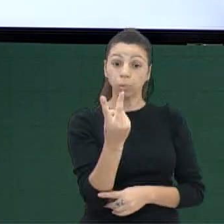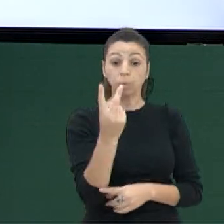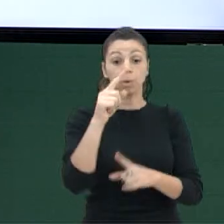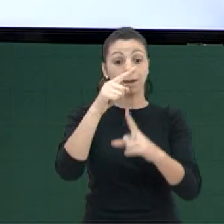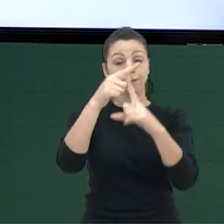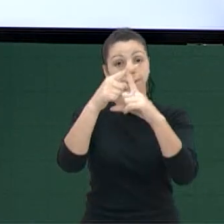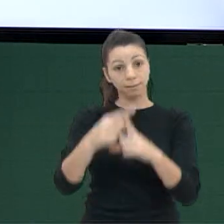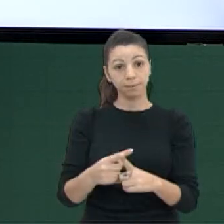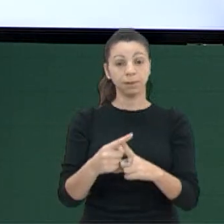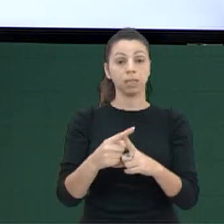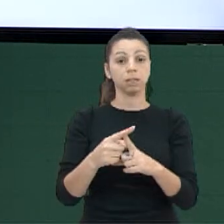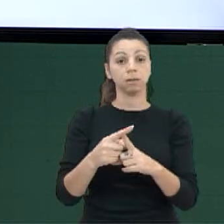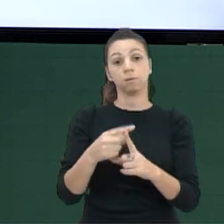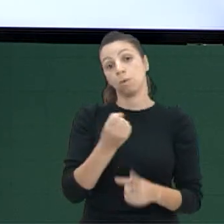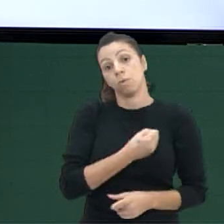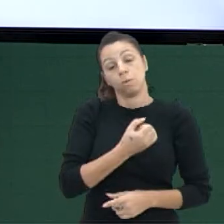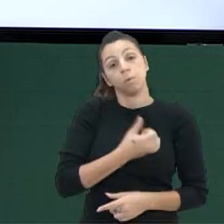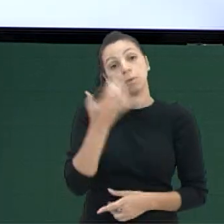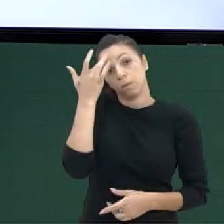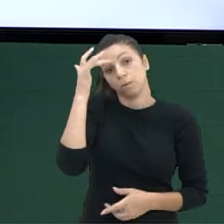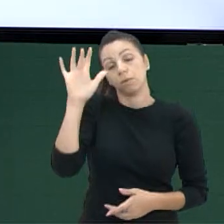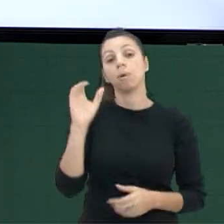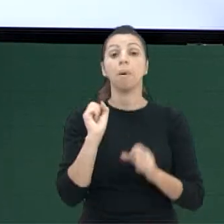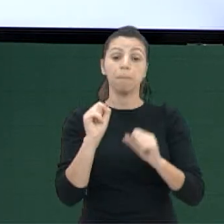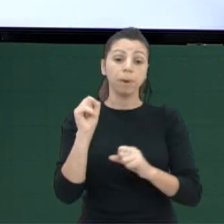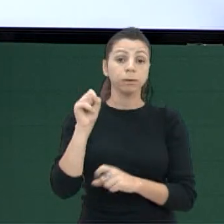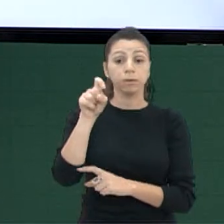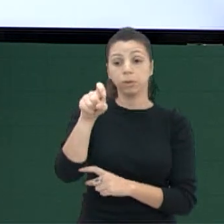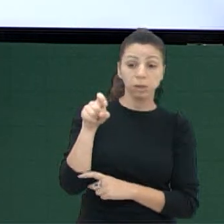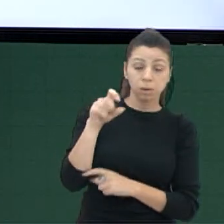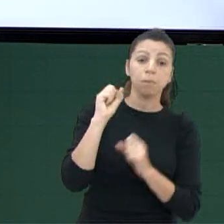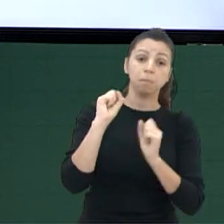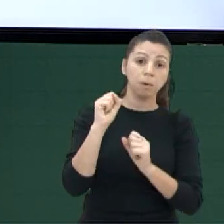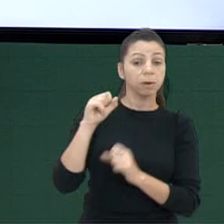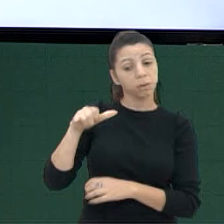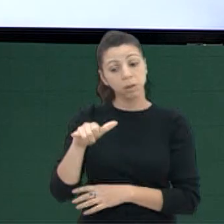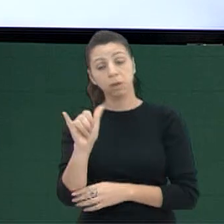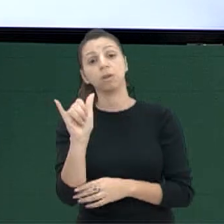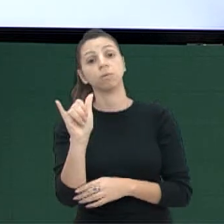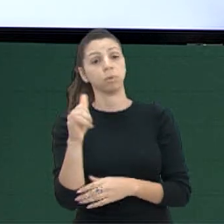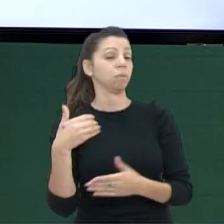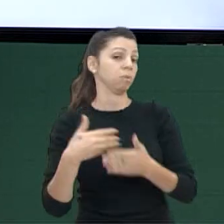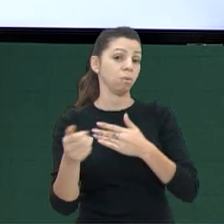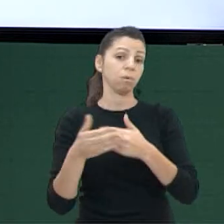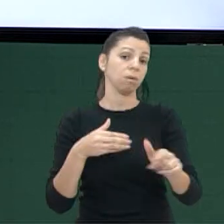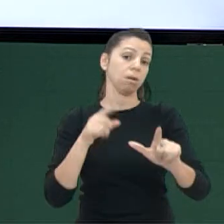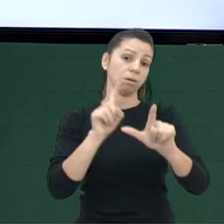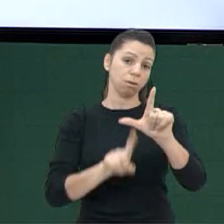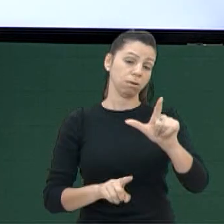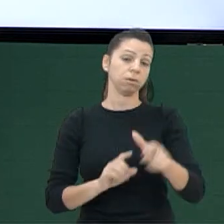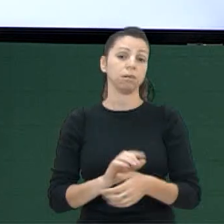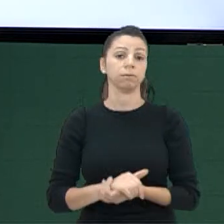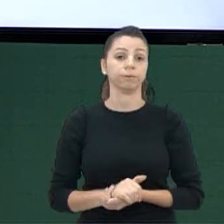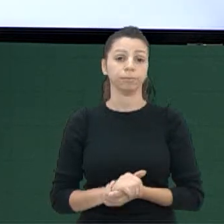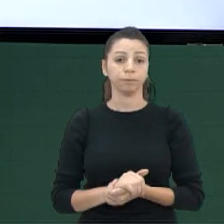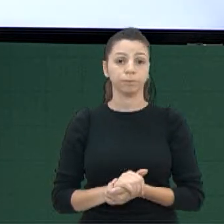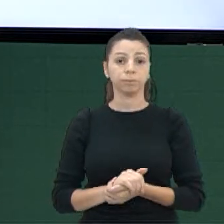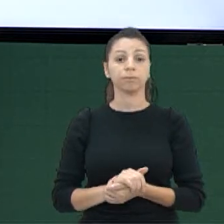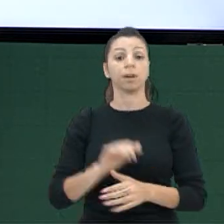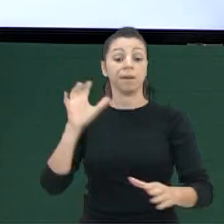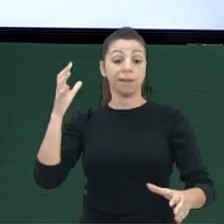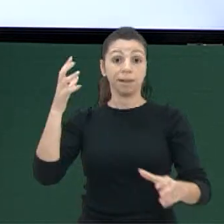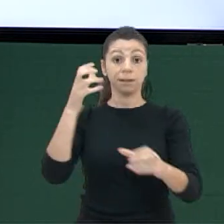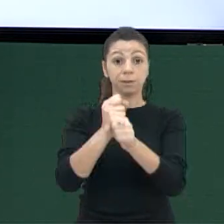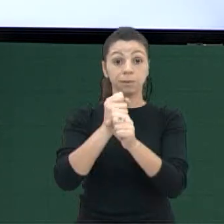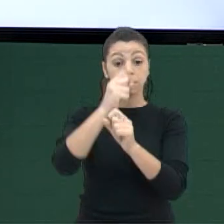Um número real que eu não sei. Poderia ser x, poderia ser y, qualquer letra. Adicionado, ou seja, eu